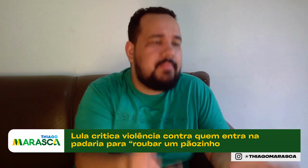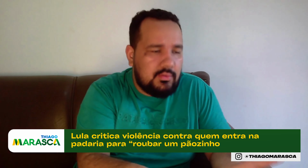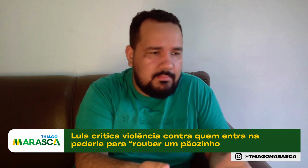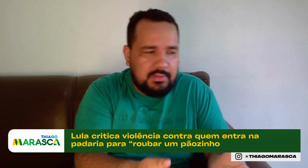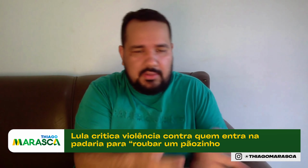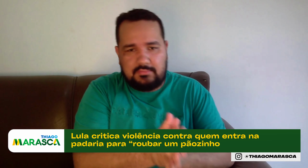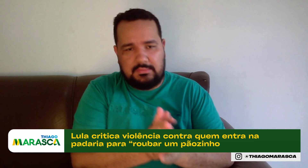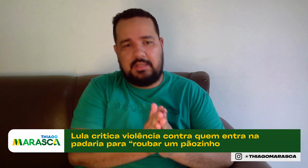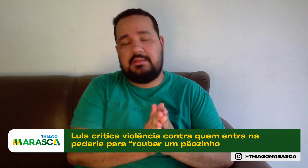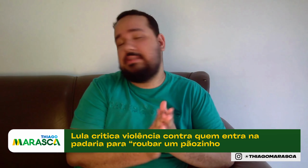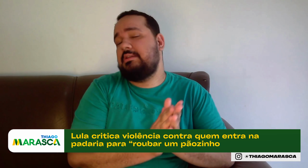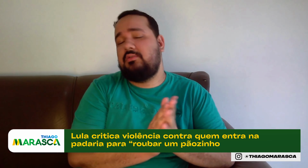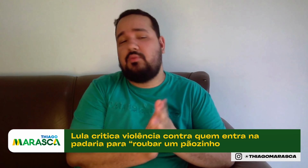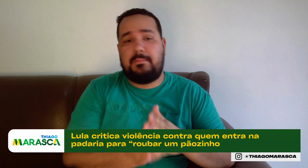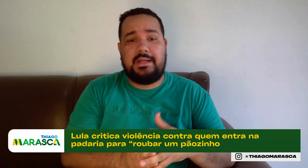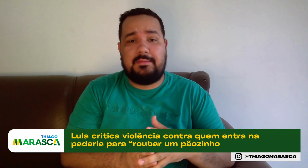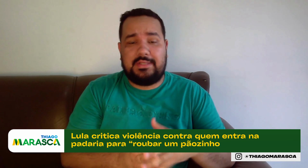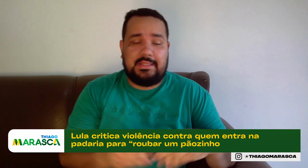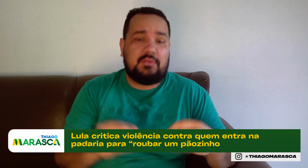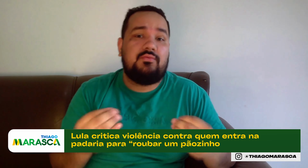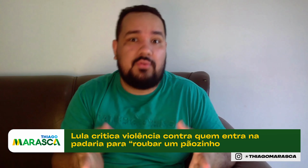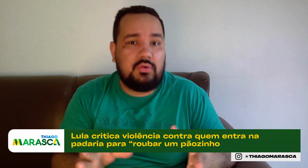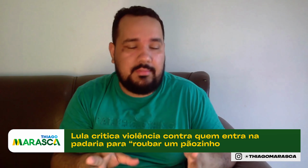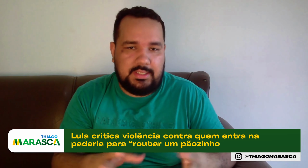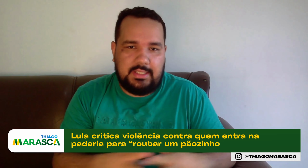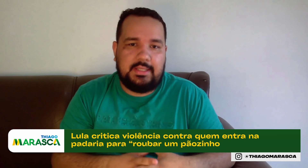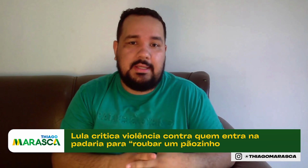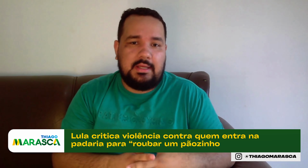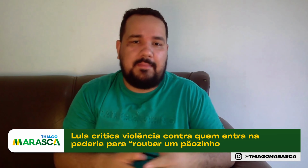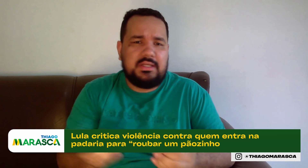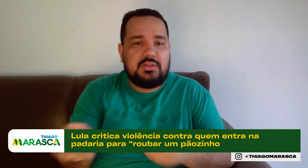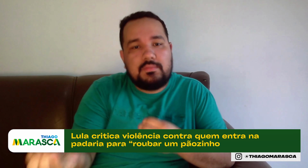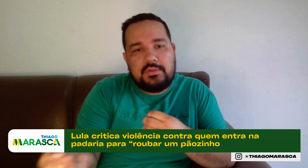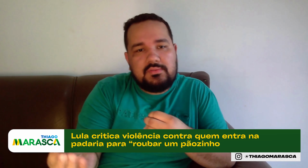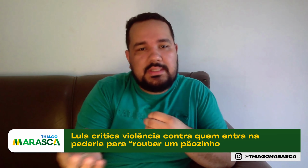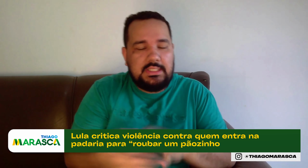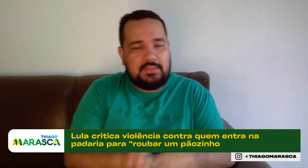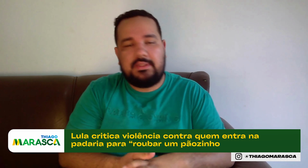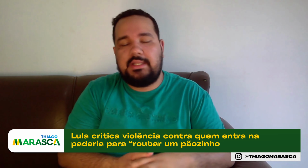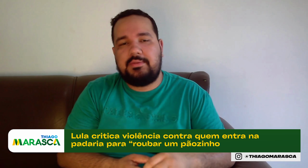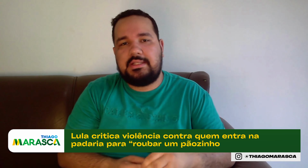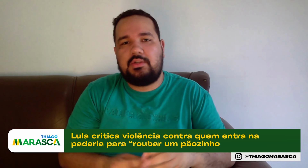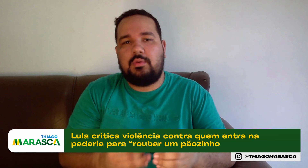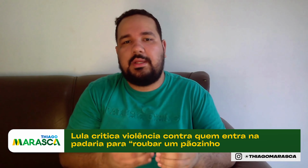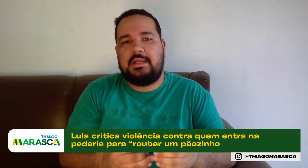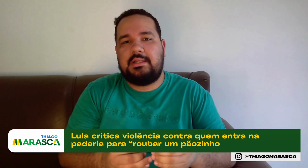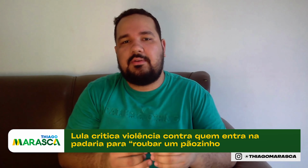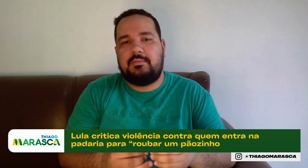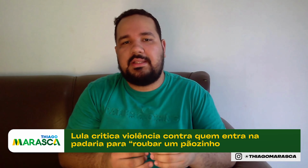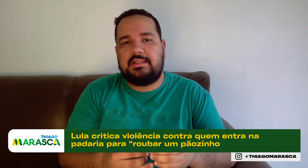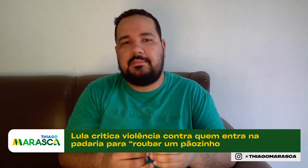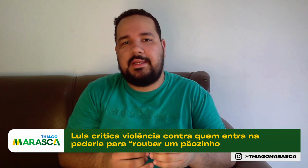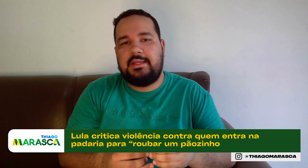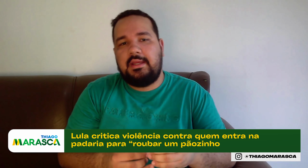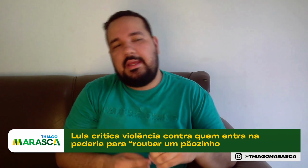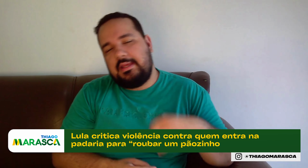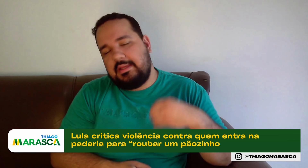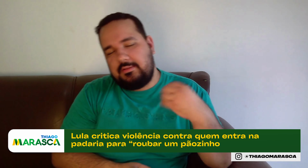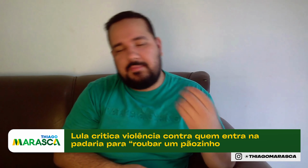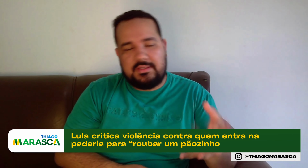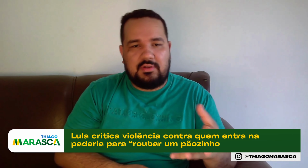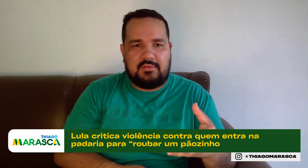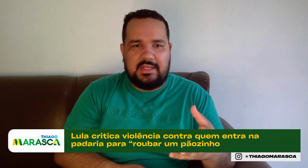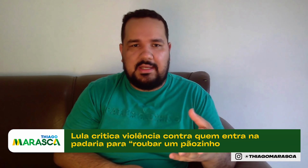roubam o pãozinho para porque tá com fome né apenas um pãozinho e depois ele comer ele comenta também